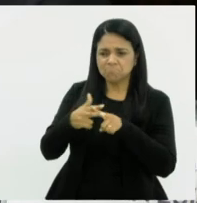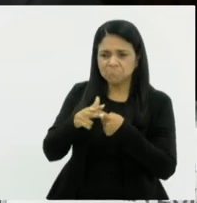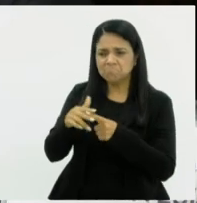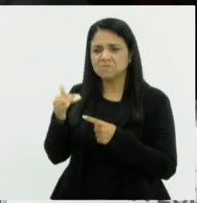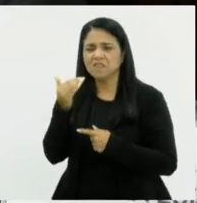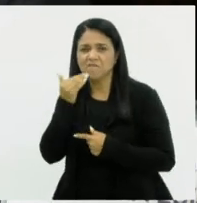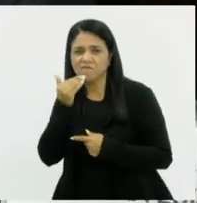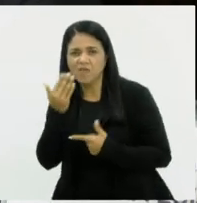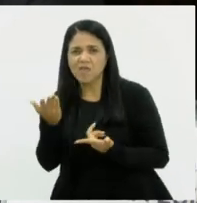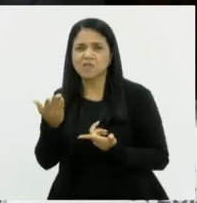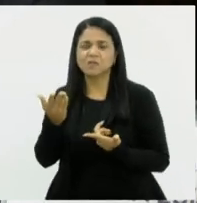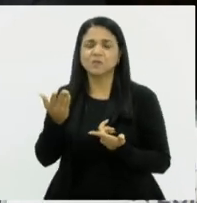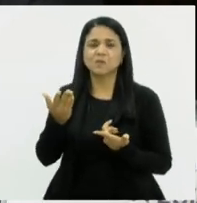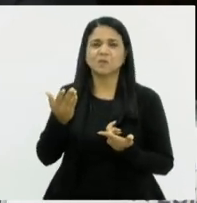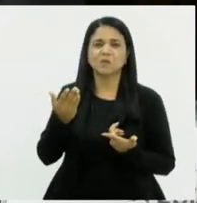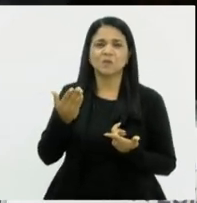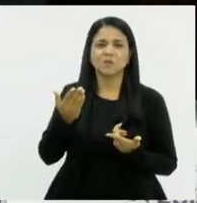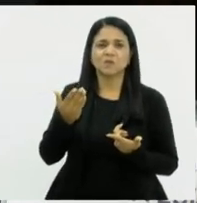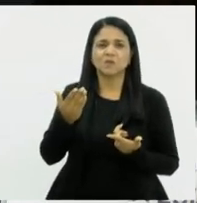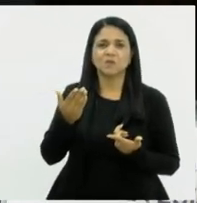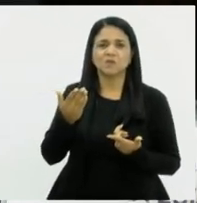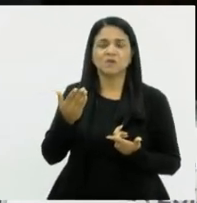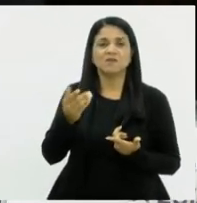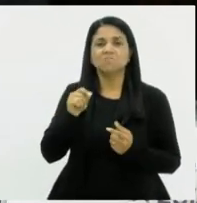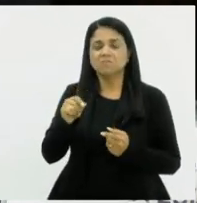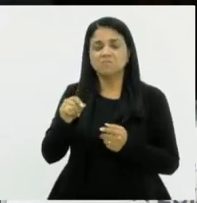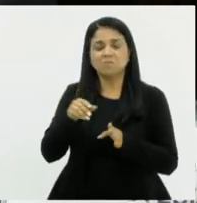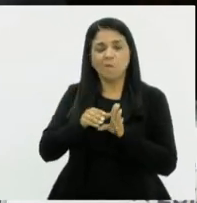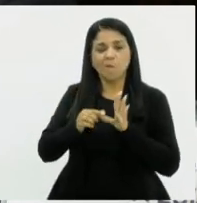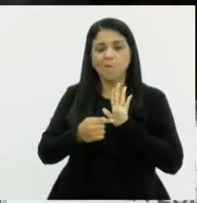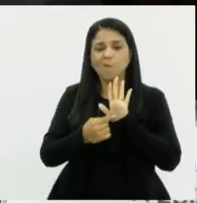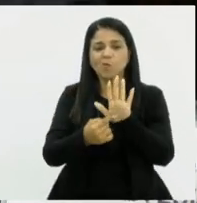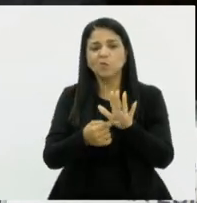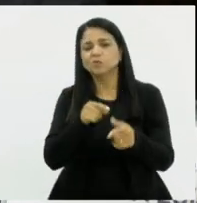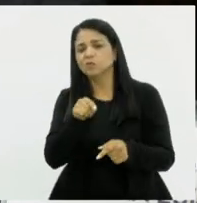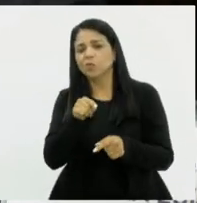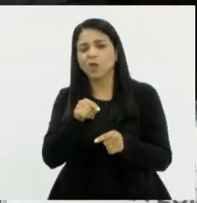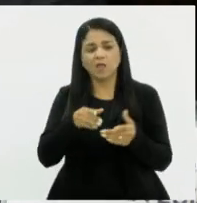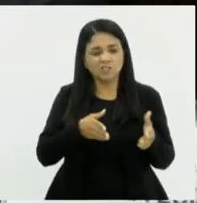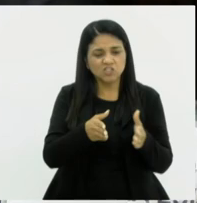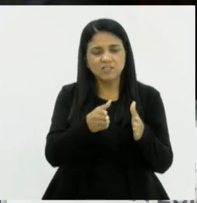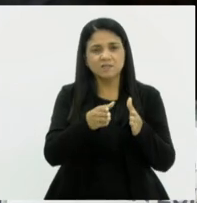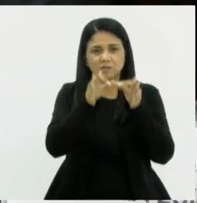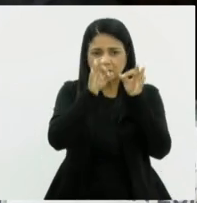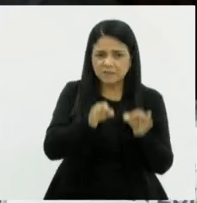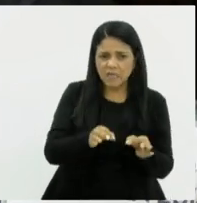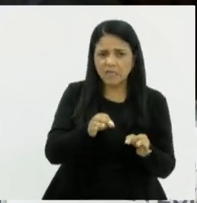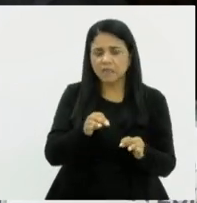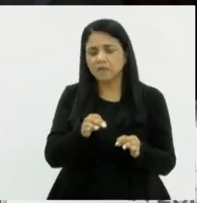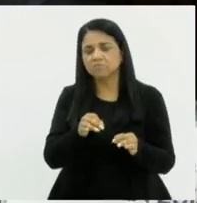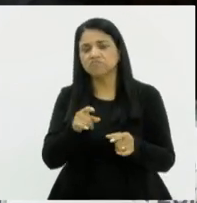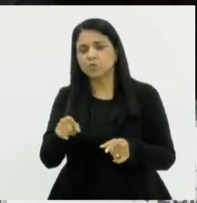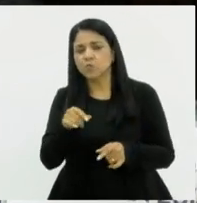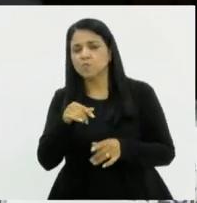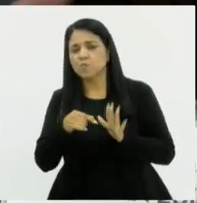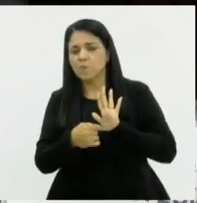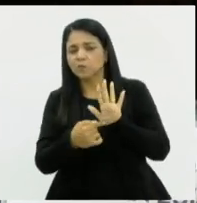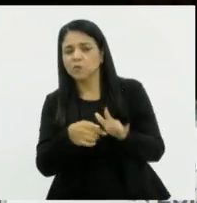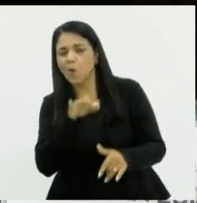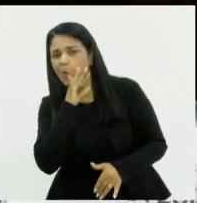defeitos, tem me dado direção do que é bom e do que é ruim. Sou muito grato, e eu falei aqui no